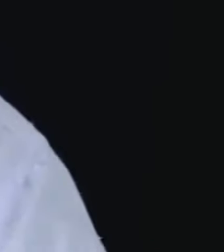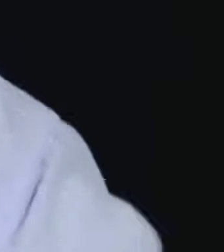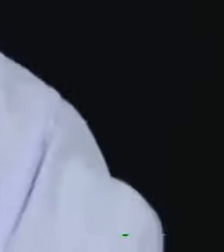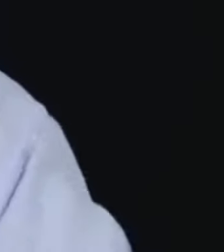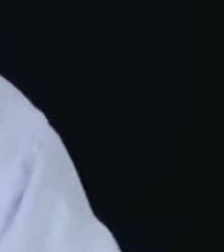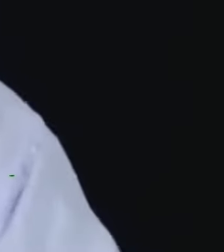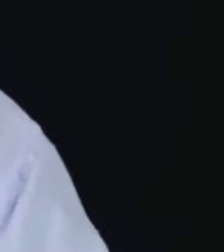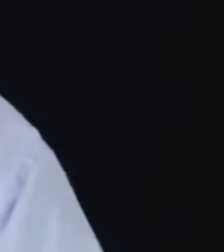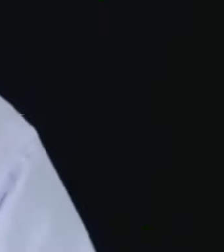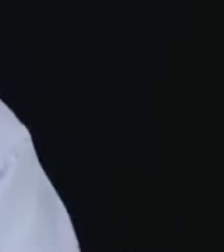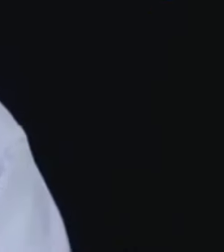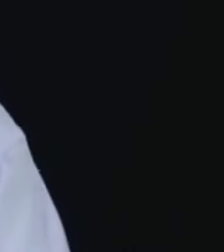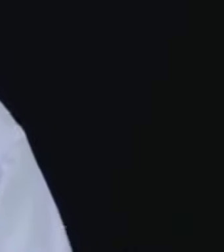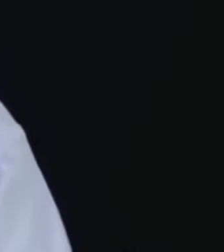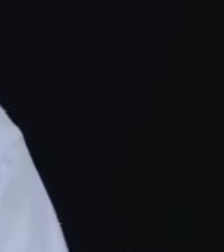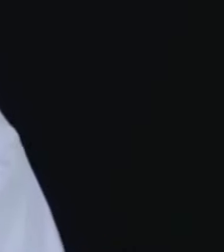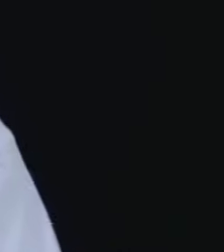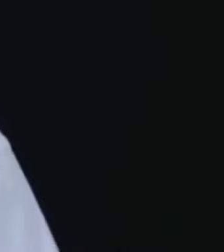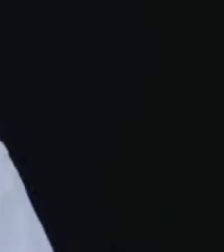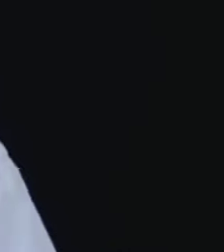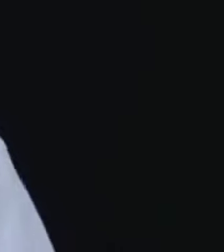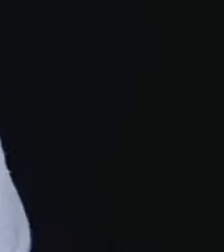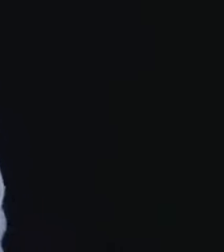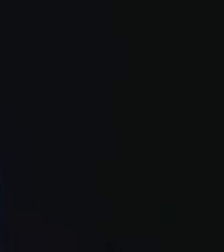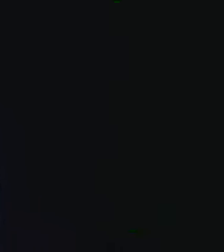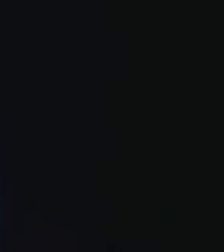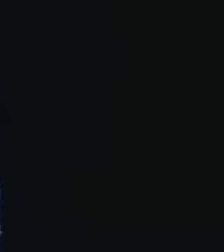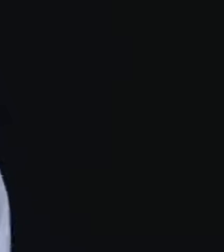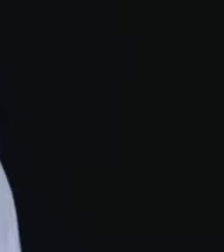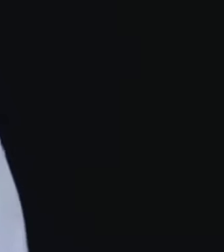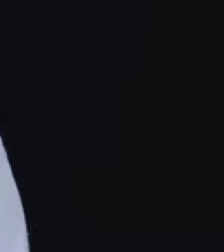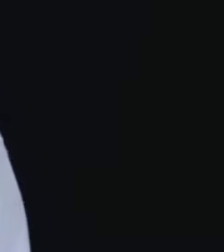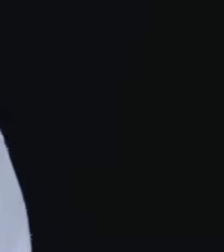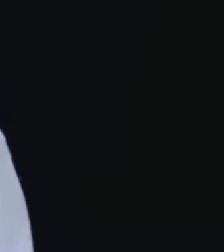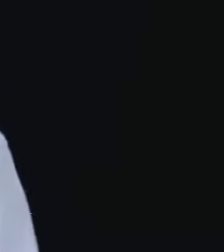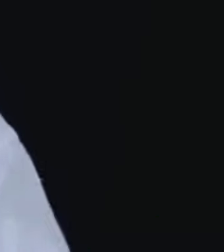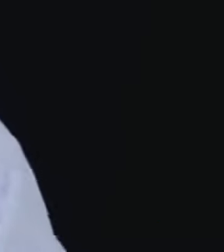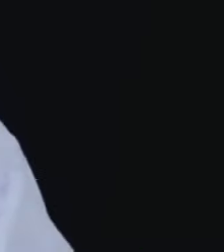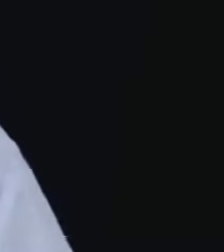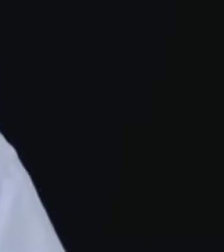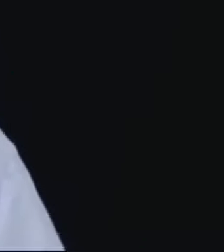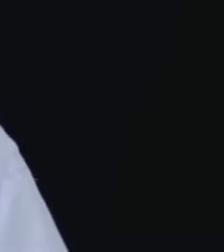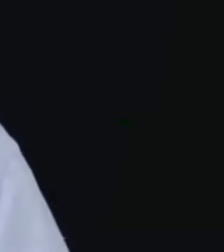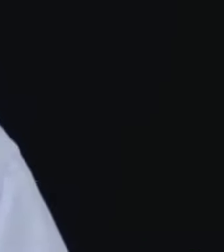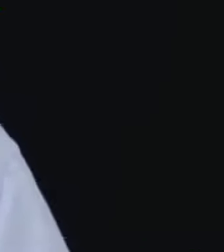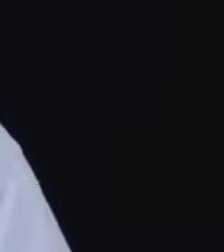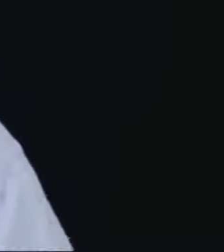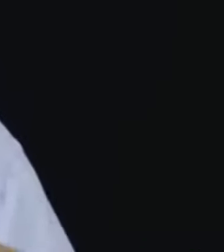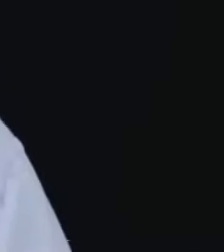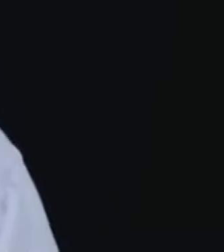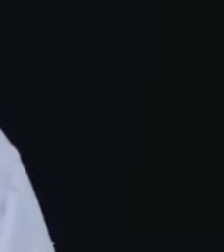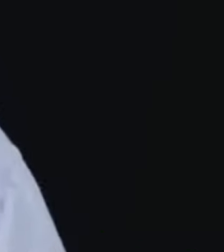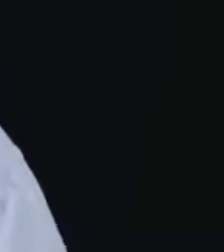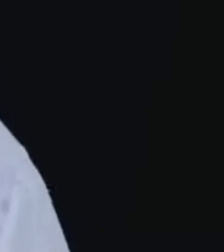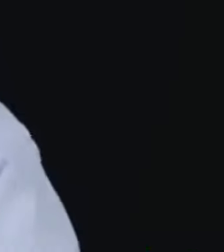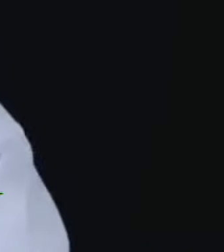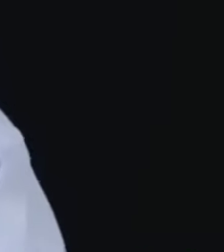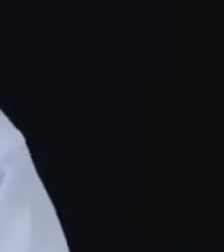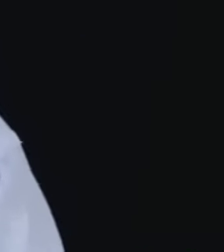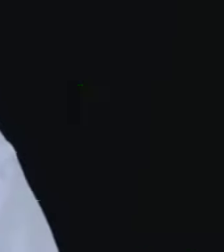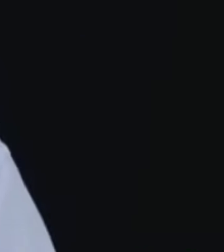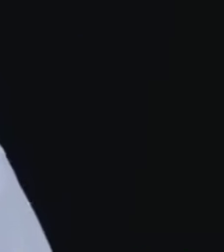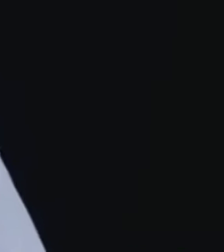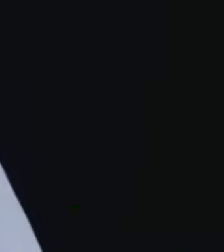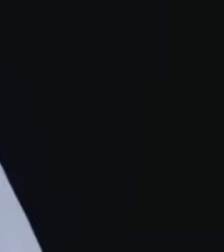ainda injustamente vos encontrais porque viveis num país desgraçadamente sem homens, com